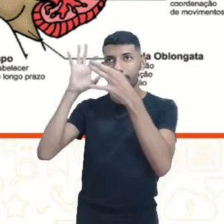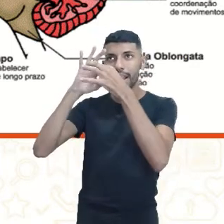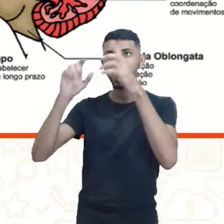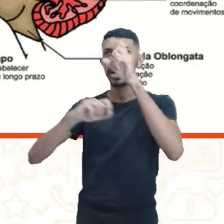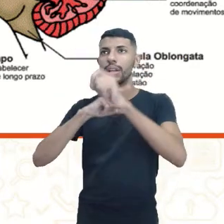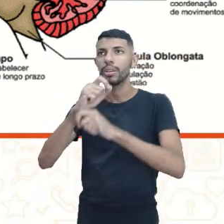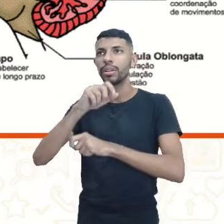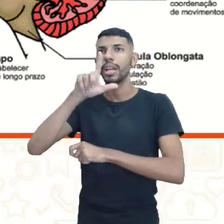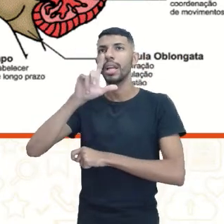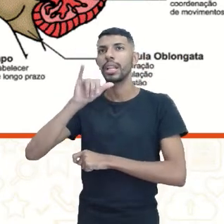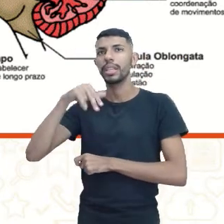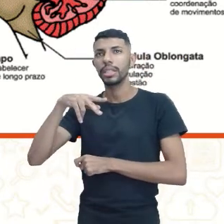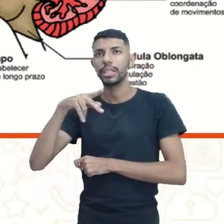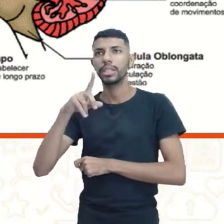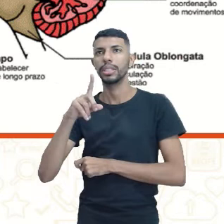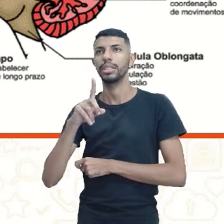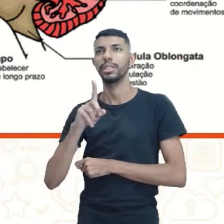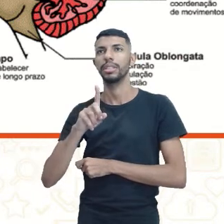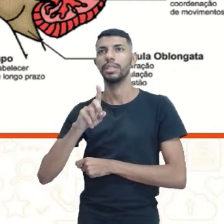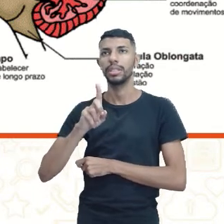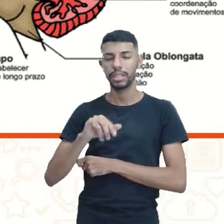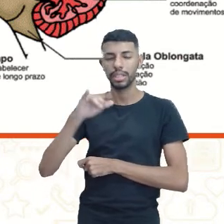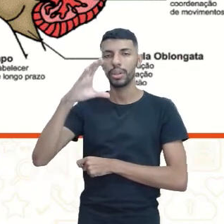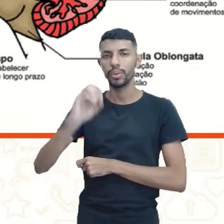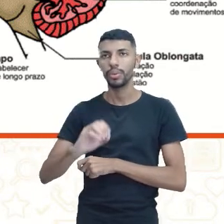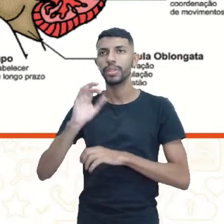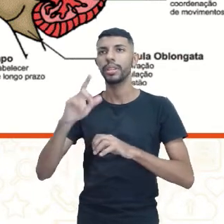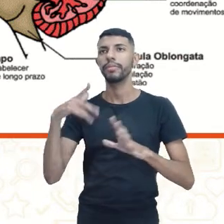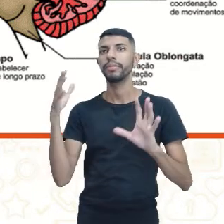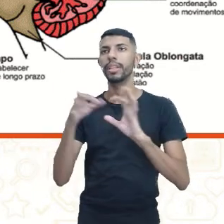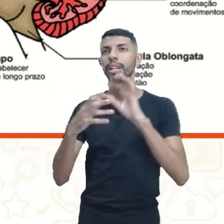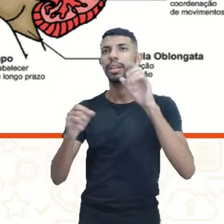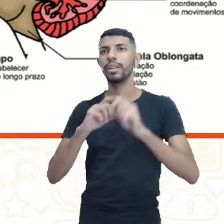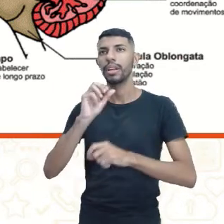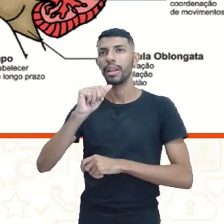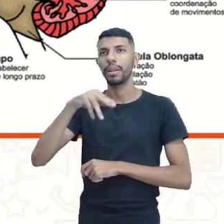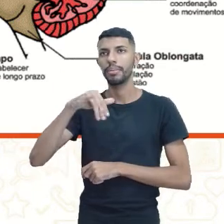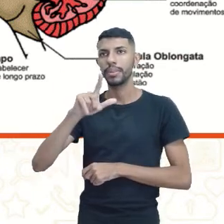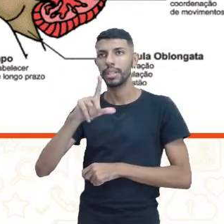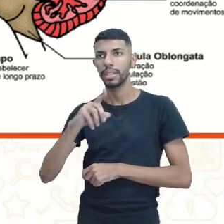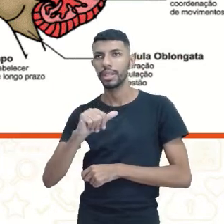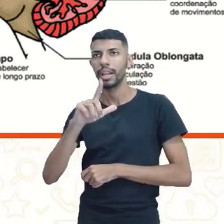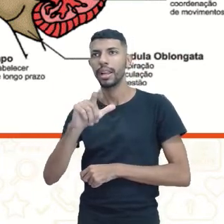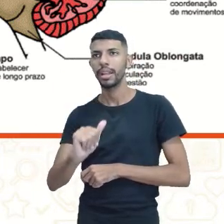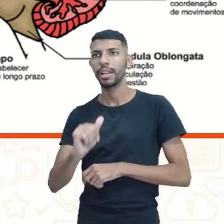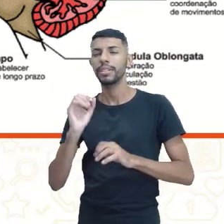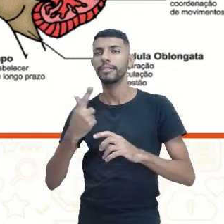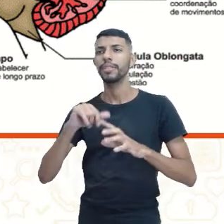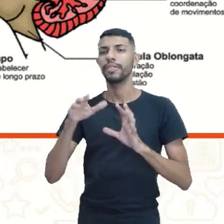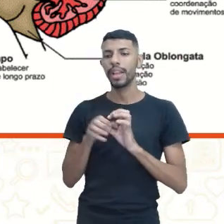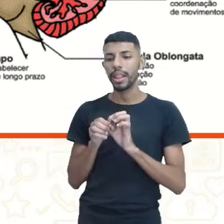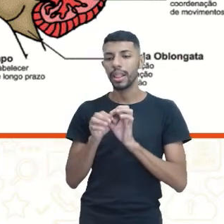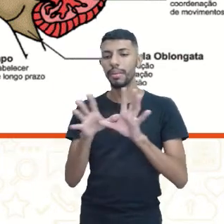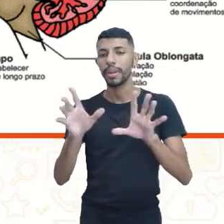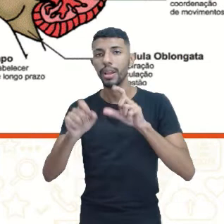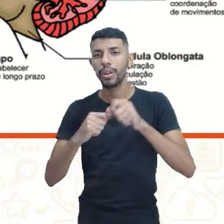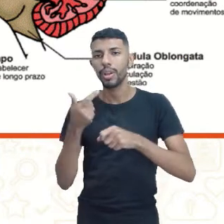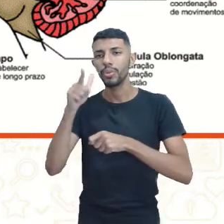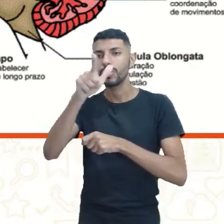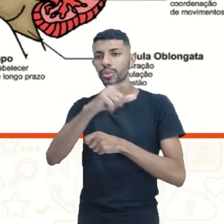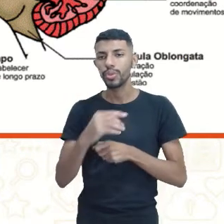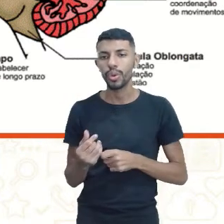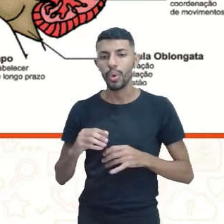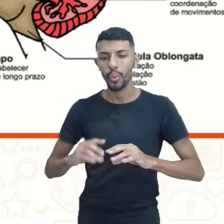límbico, naturalmente, que a gente tem a relação com a amígdala, né? Que vai liberar todos os outros hormônios que vão se comunicar